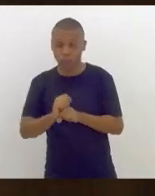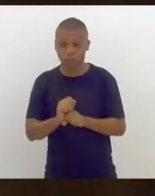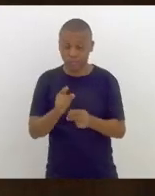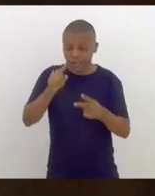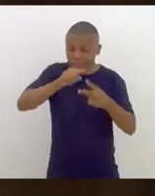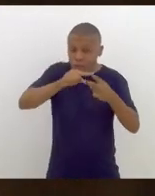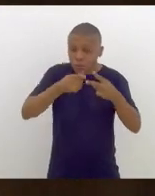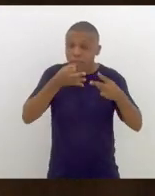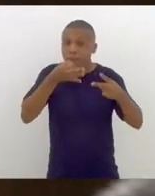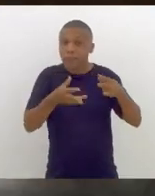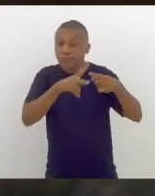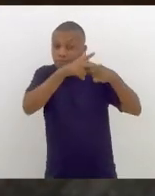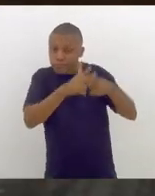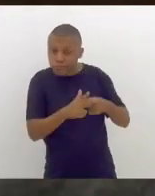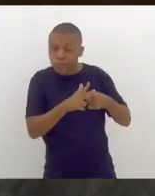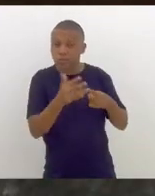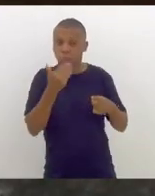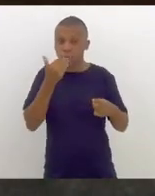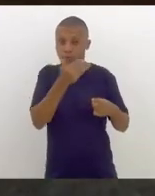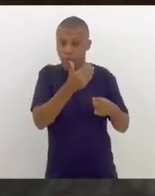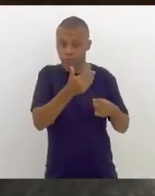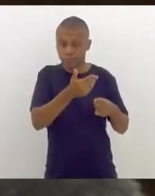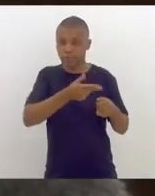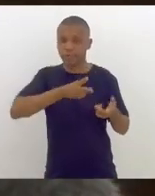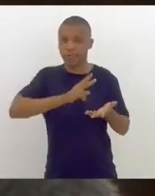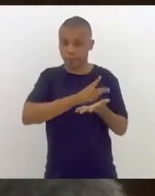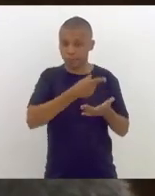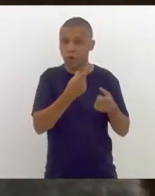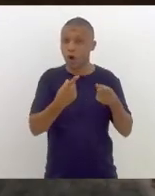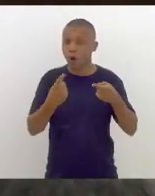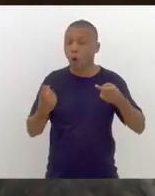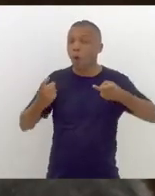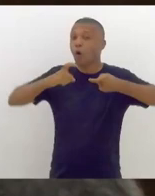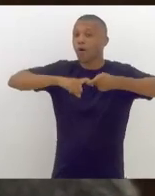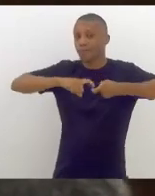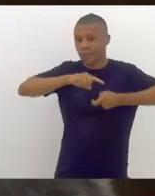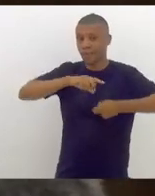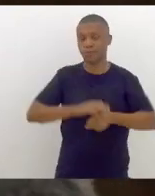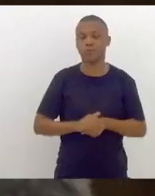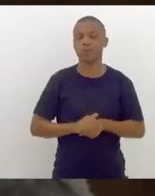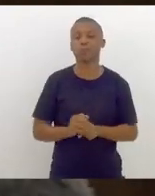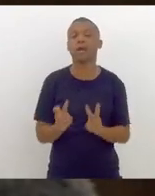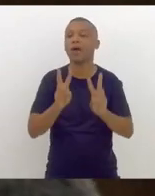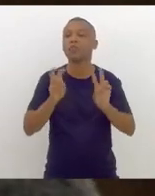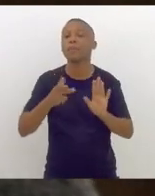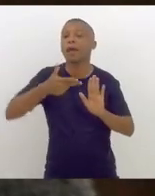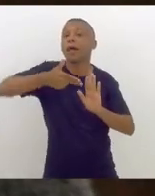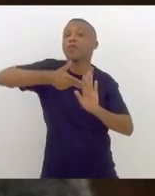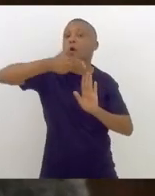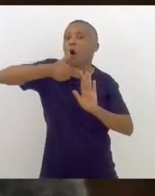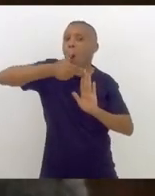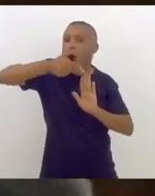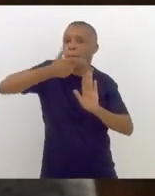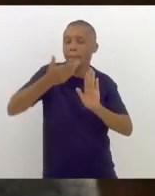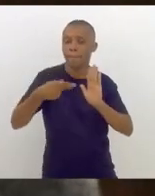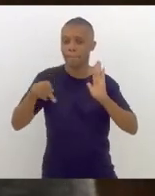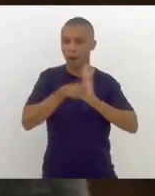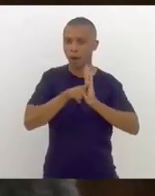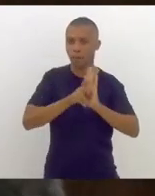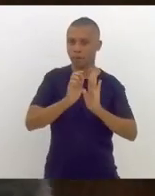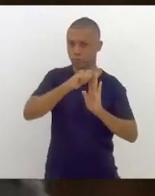ICMS 190 2017 a gente é de Norma redacional